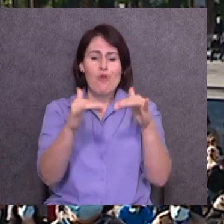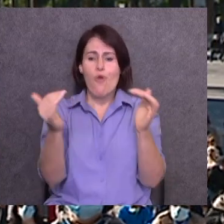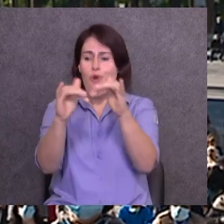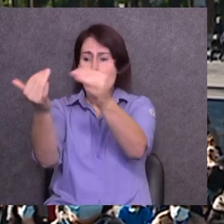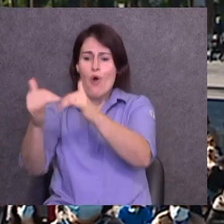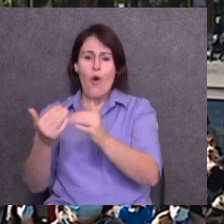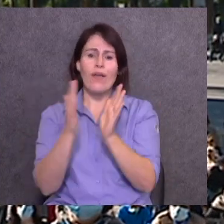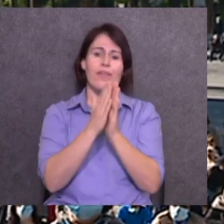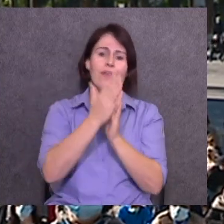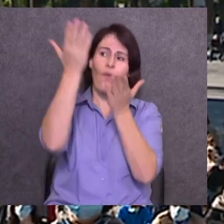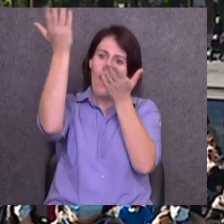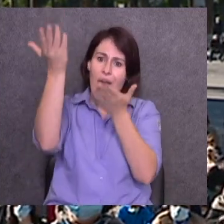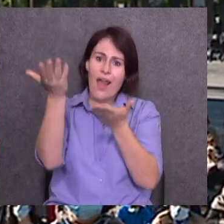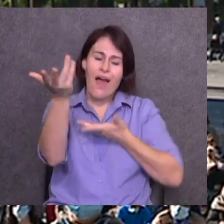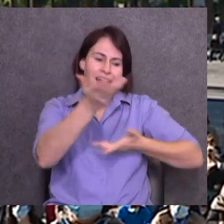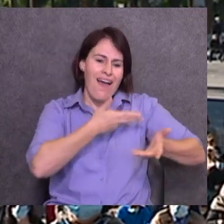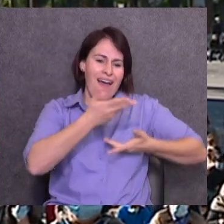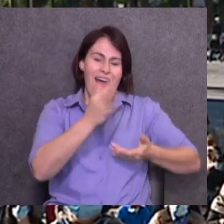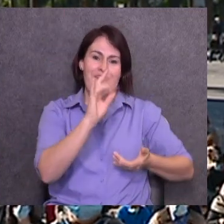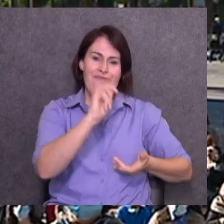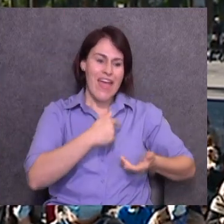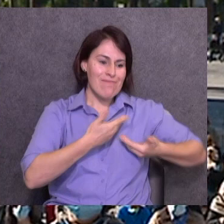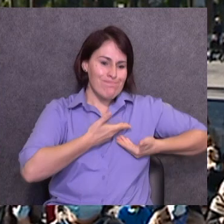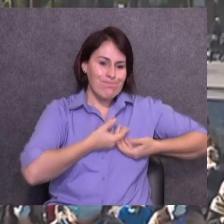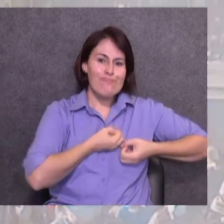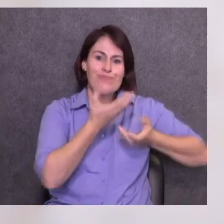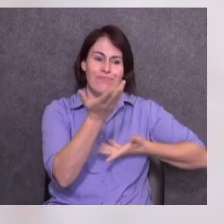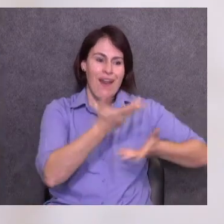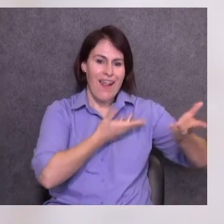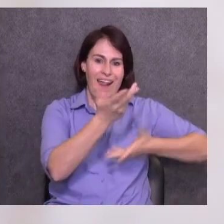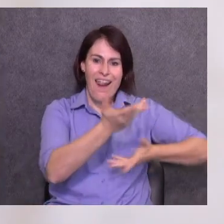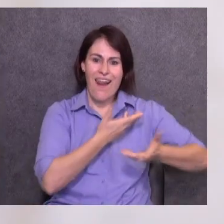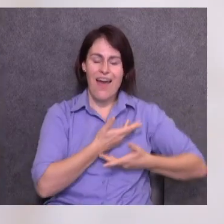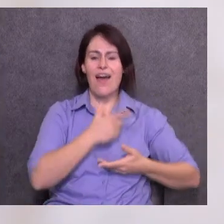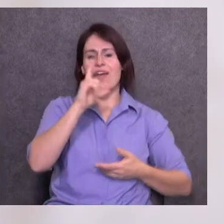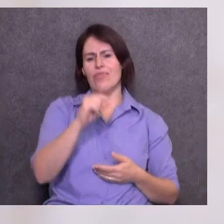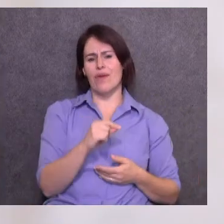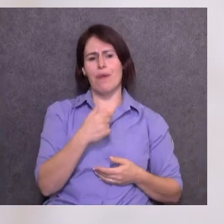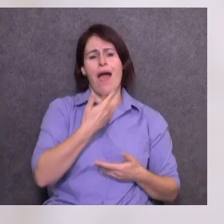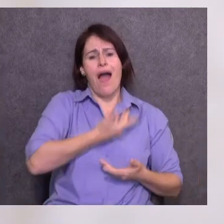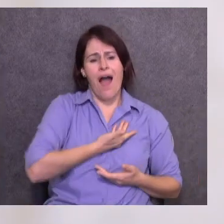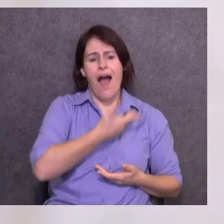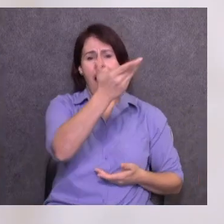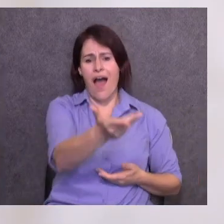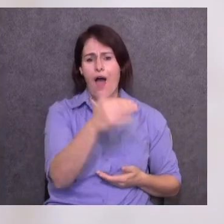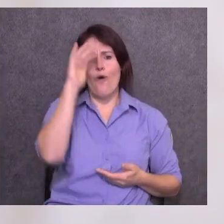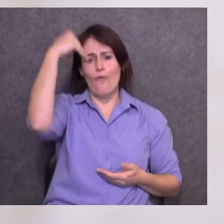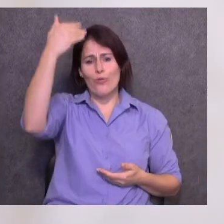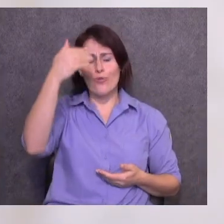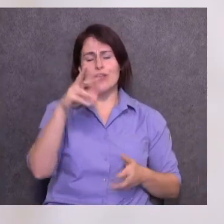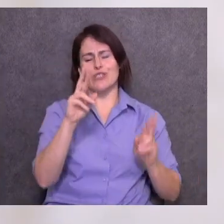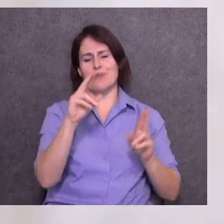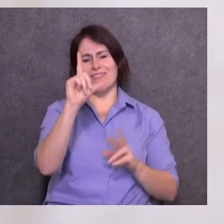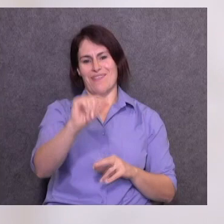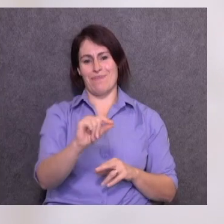Deus e partilha a fé, os bens e o futuro e a esperança. É a comunhão entre